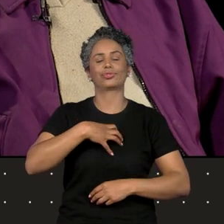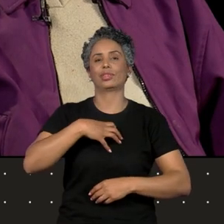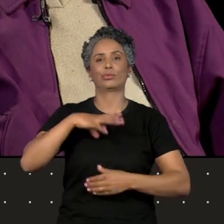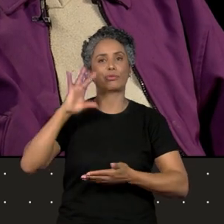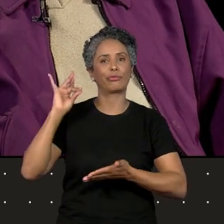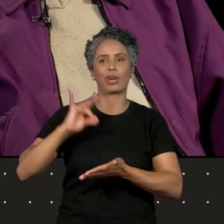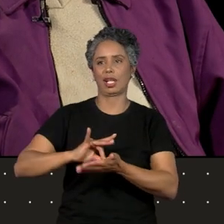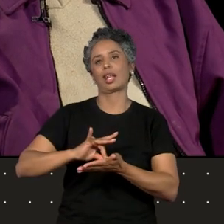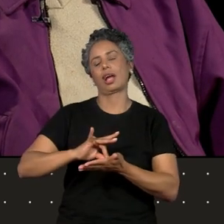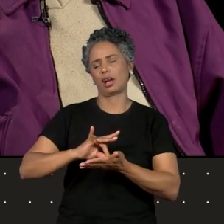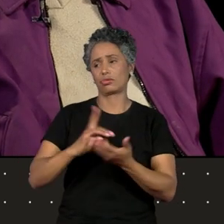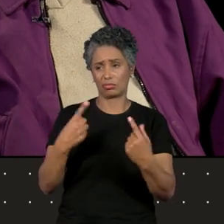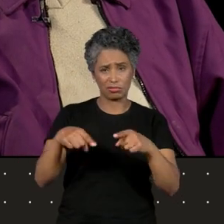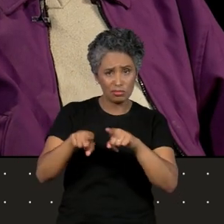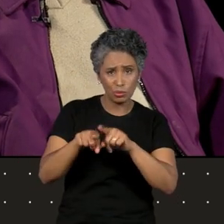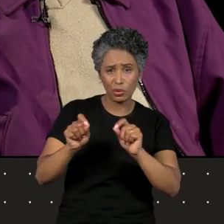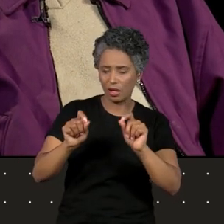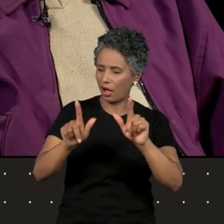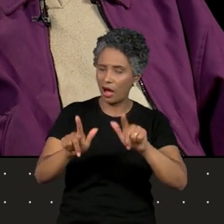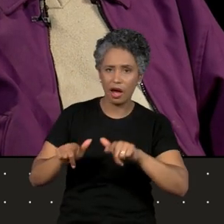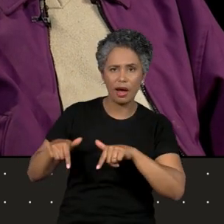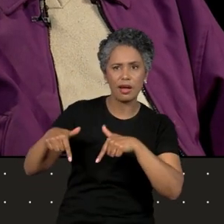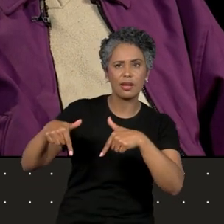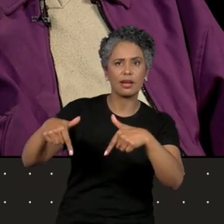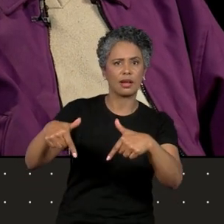sempre trabalhando a questão da